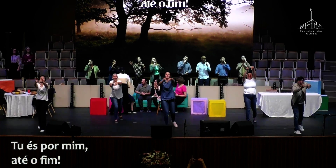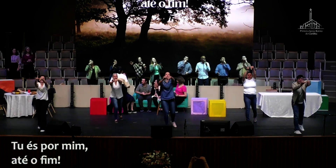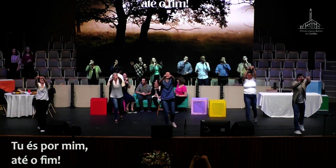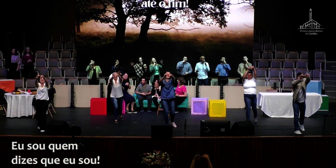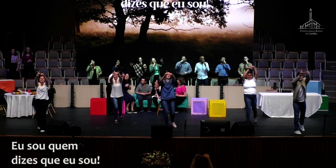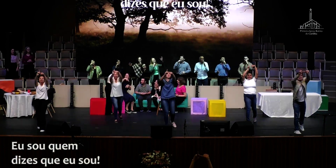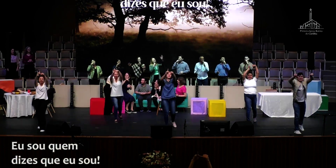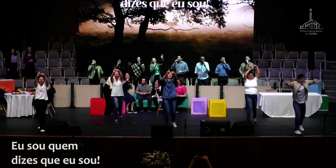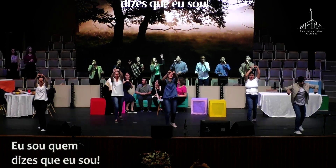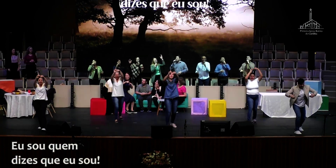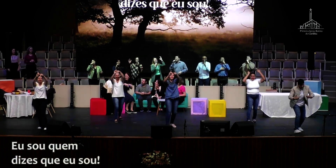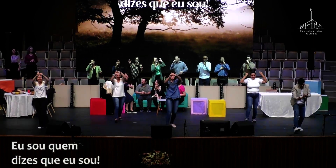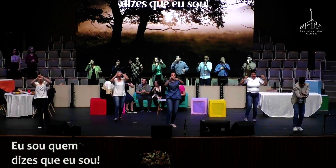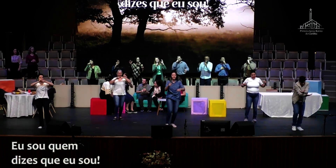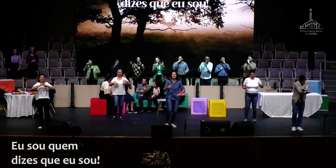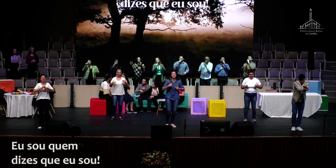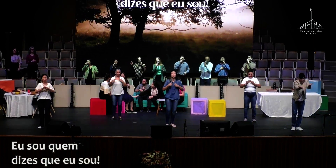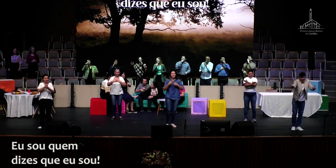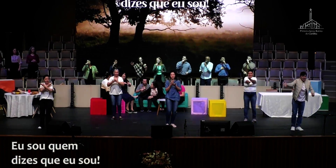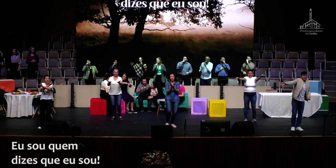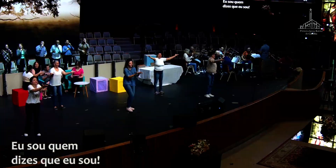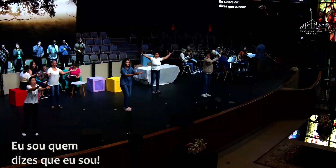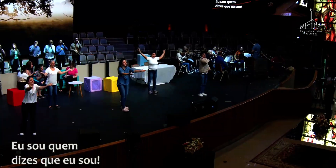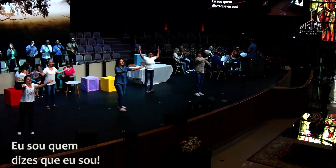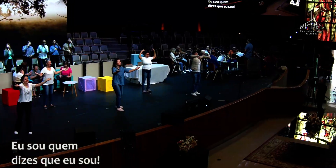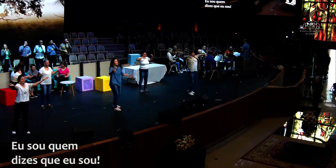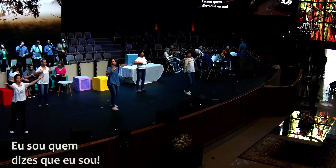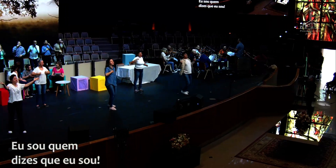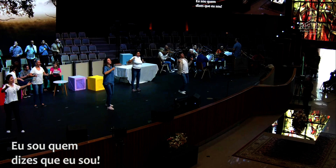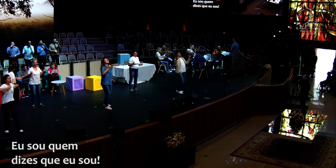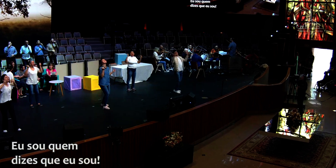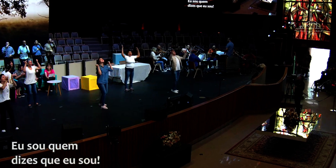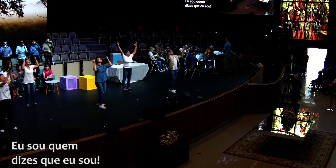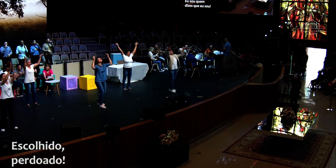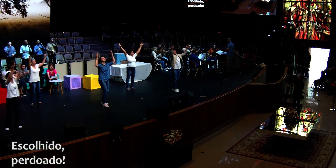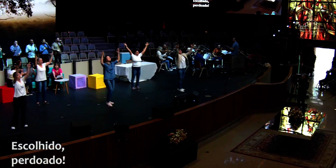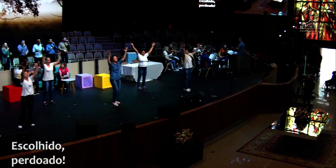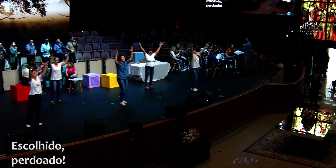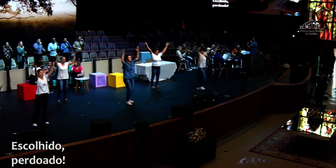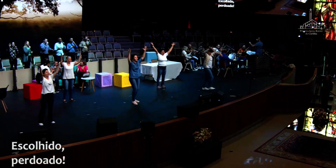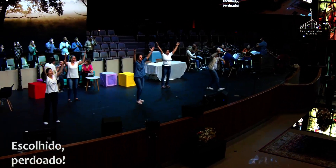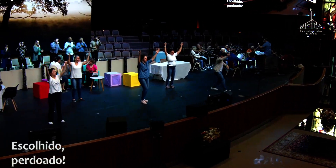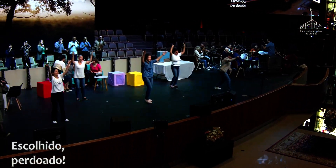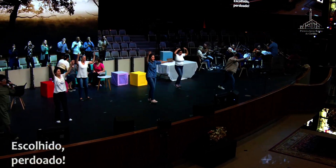o fim. Eu sou quem dizes que eu sou.